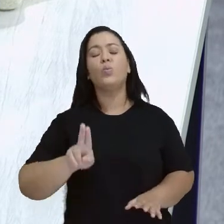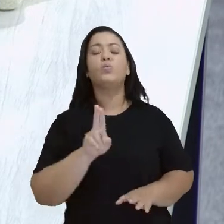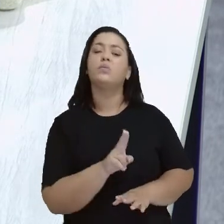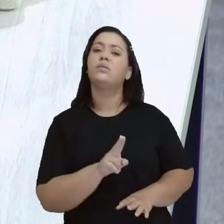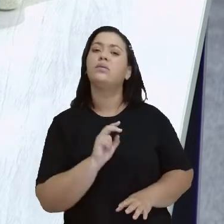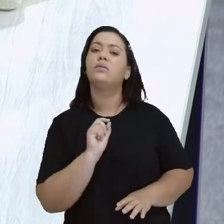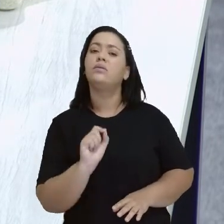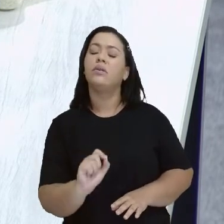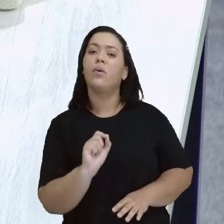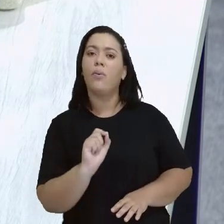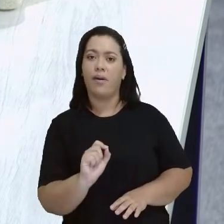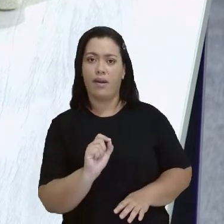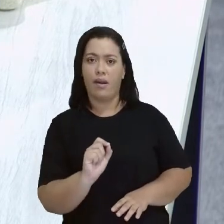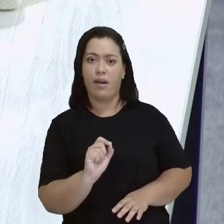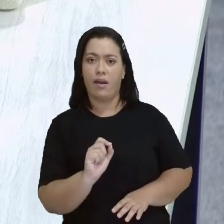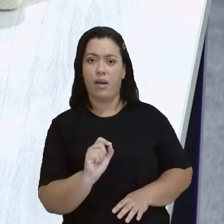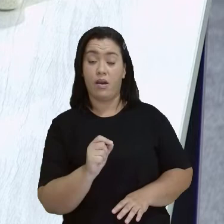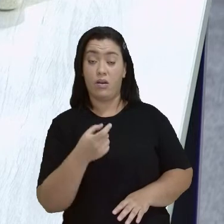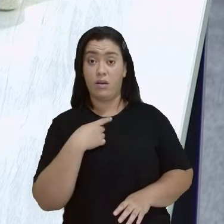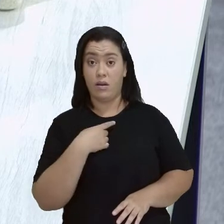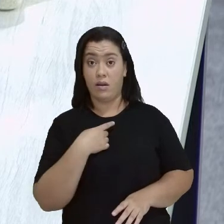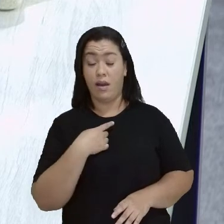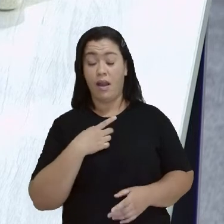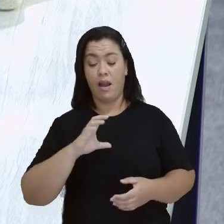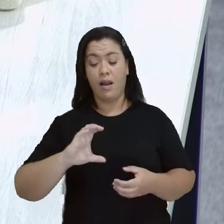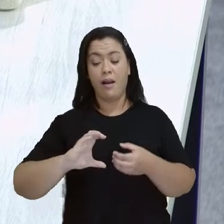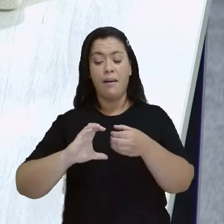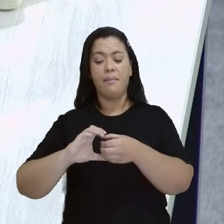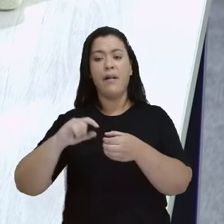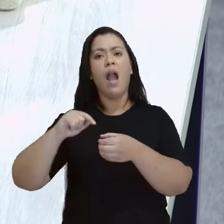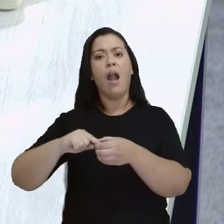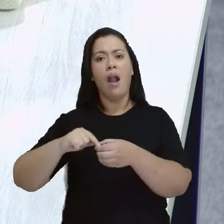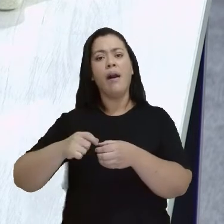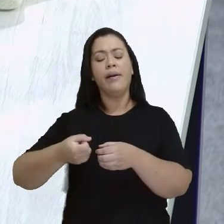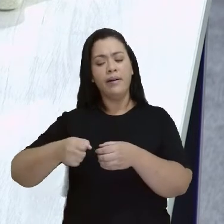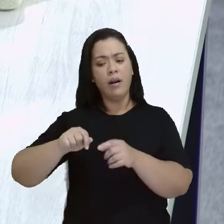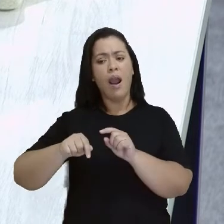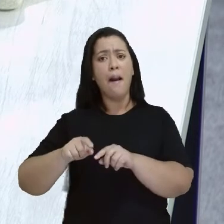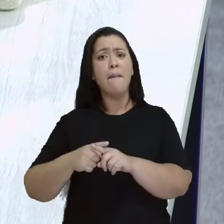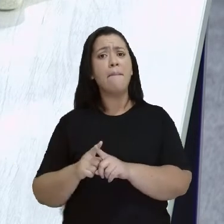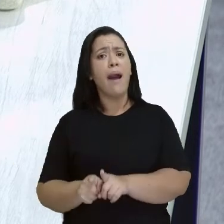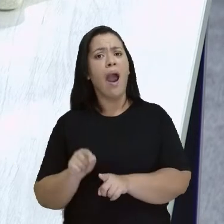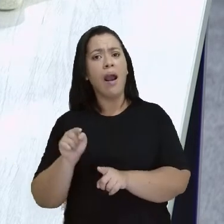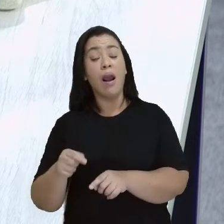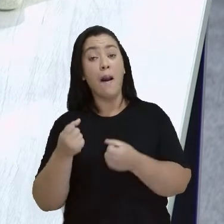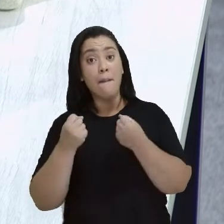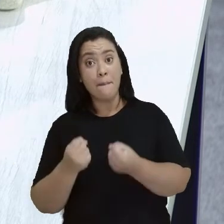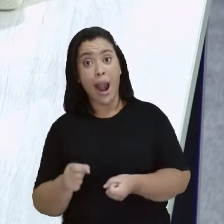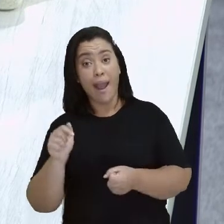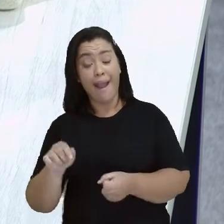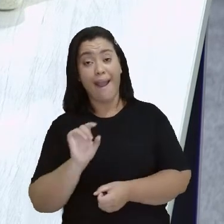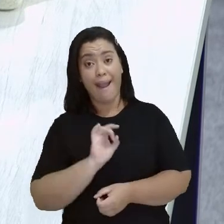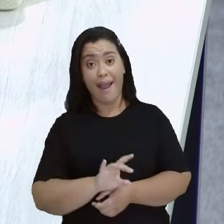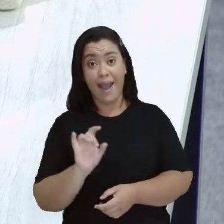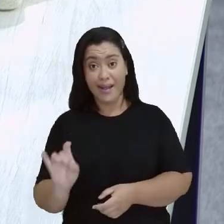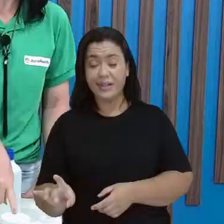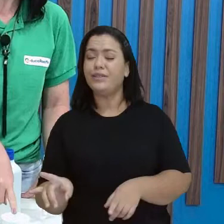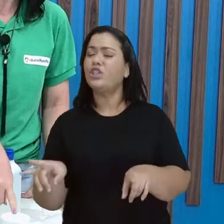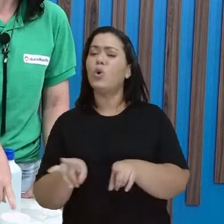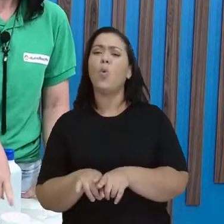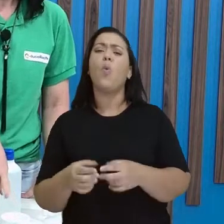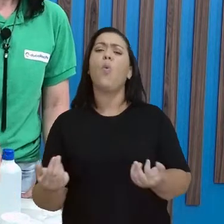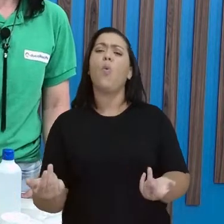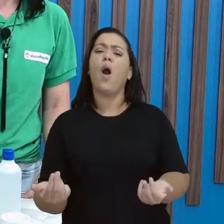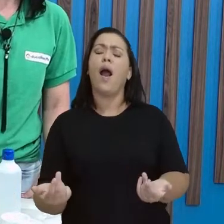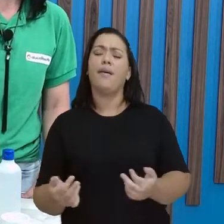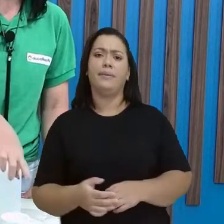ó, como o instrumento de medida a xícara, mas a capacidade de cada uma vai ser a